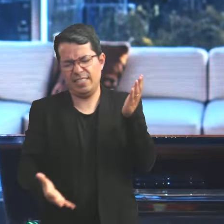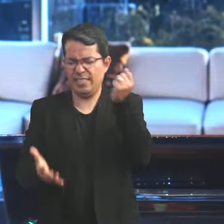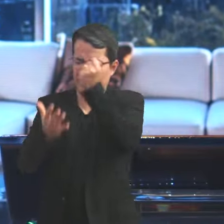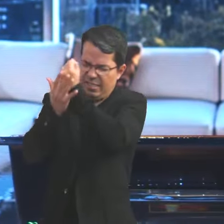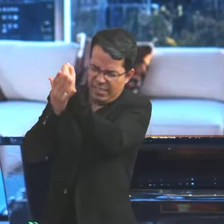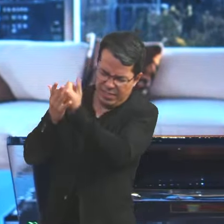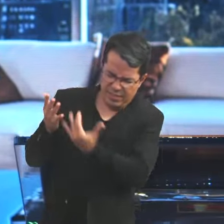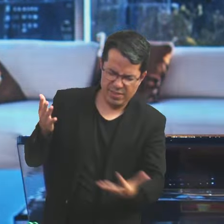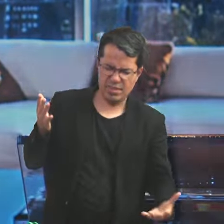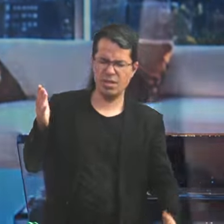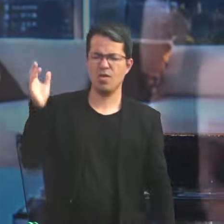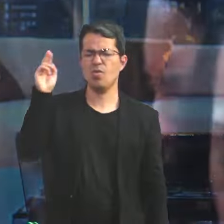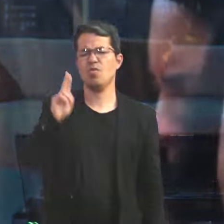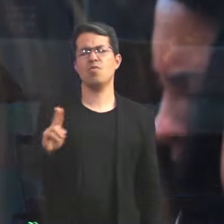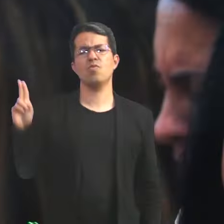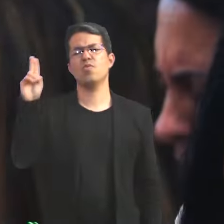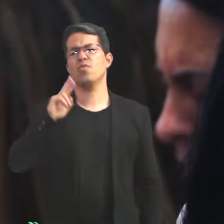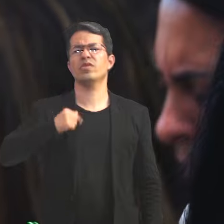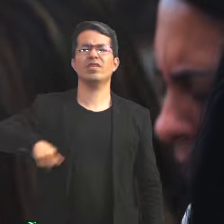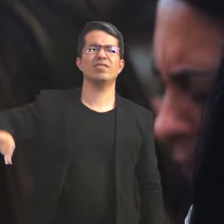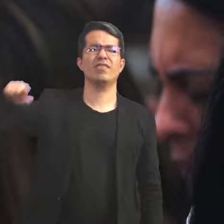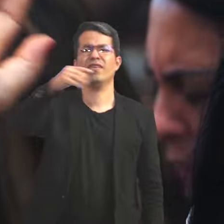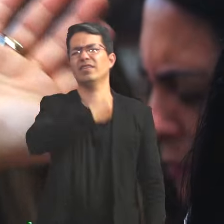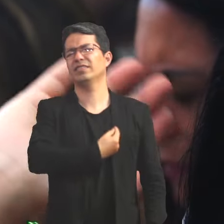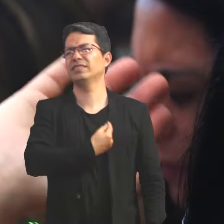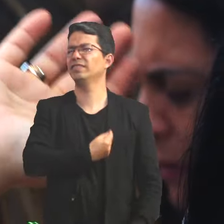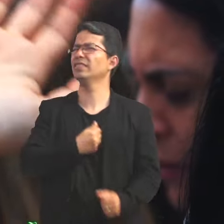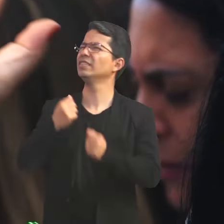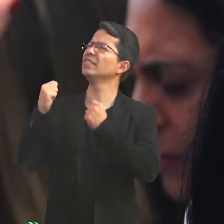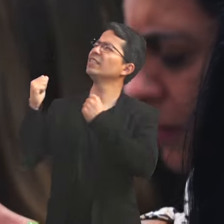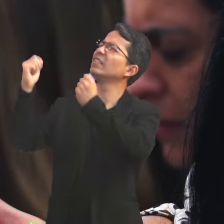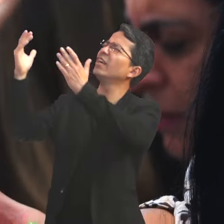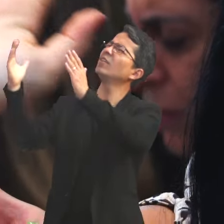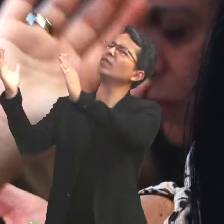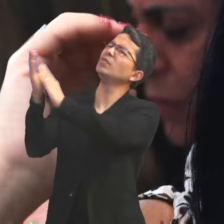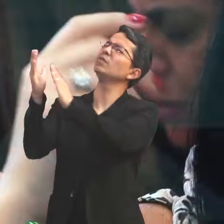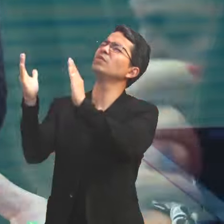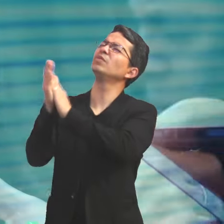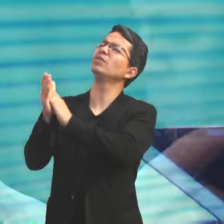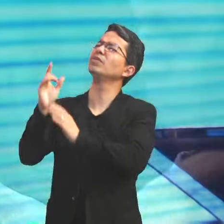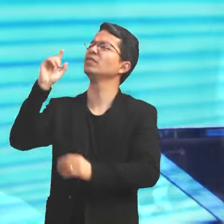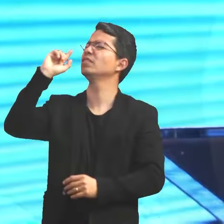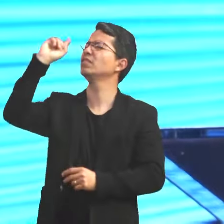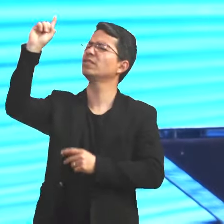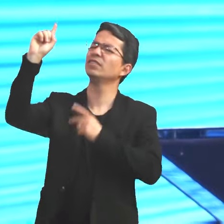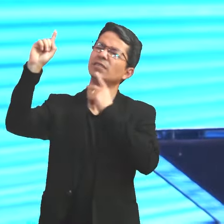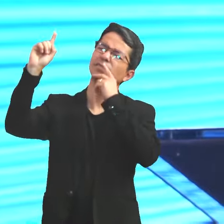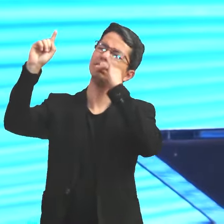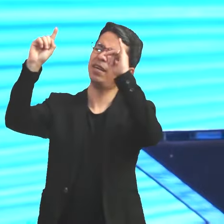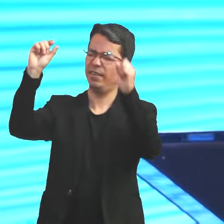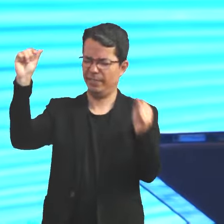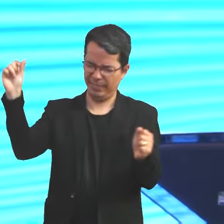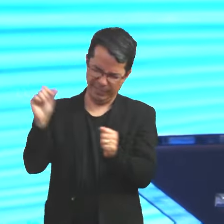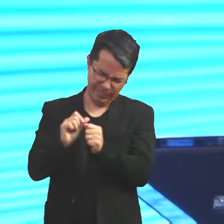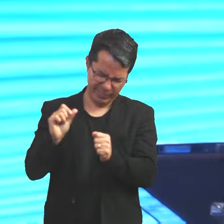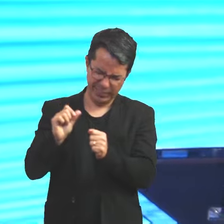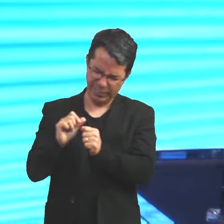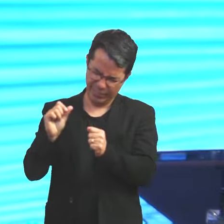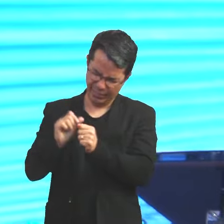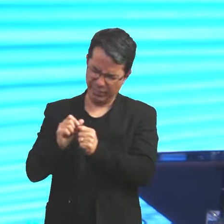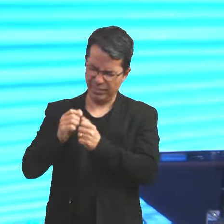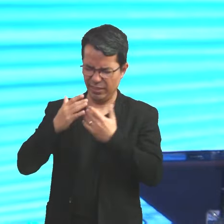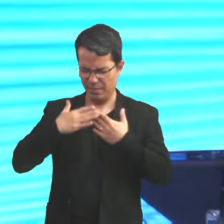direção nos J usa pai para o louvor da Tua Glória Faz assim que possamos simplesmente responder ao Teu